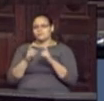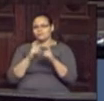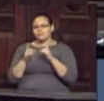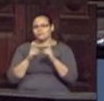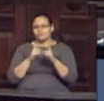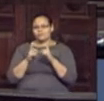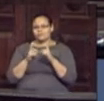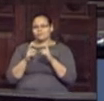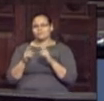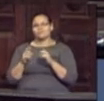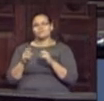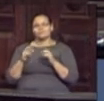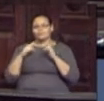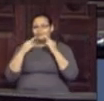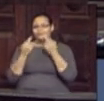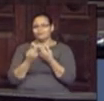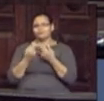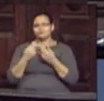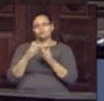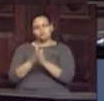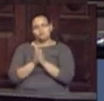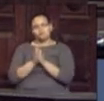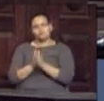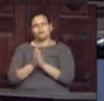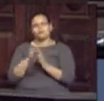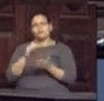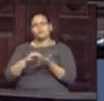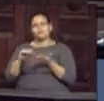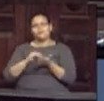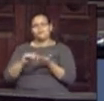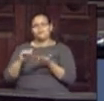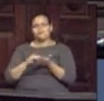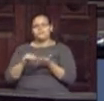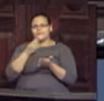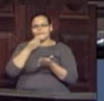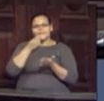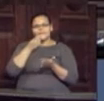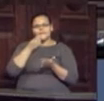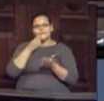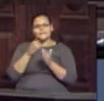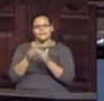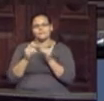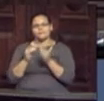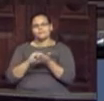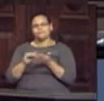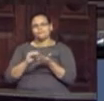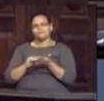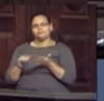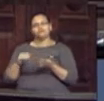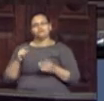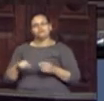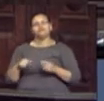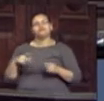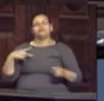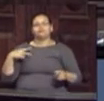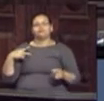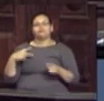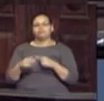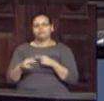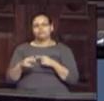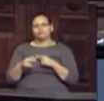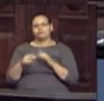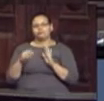pedindo ao secretário, fazendo um apelo ao secretário, solicitando ao secretário que interrompesse esse